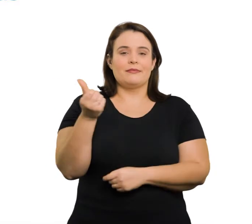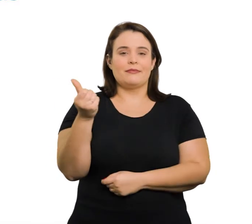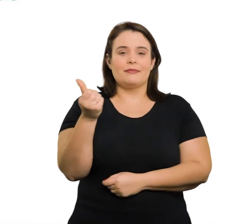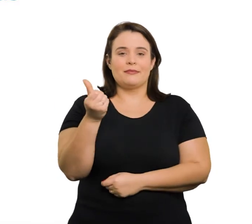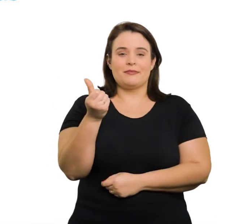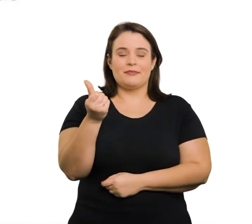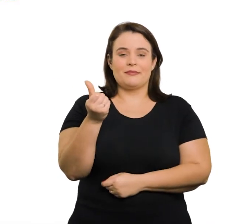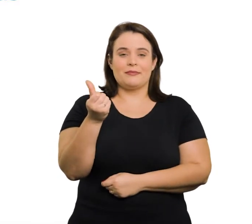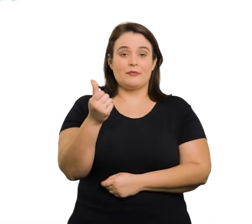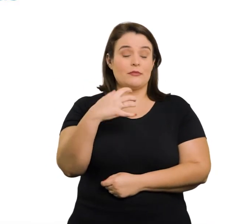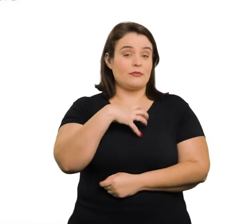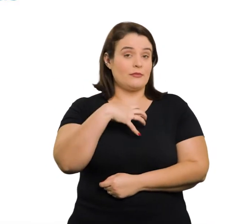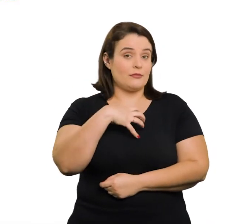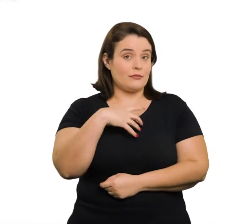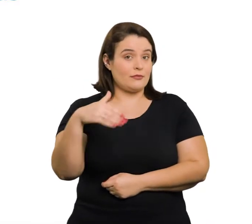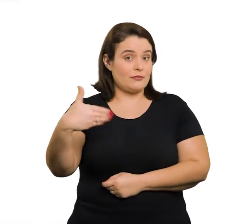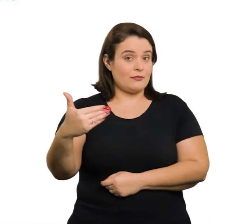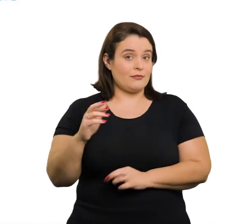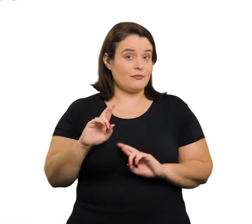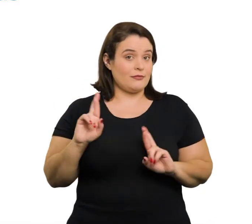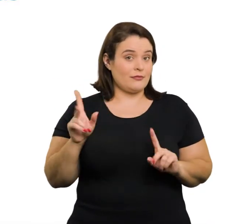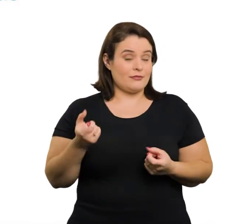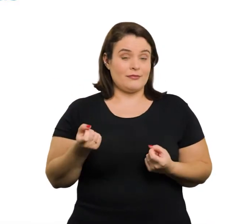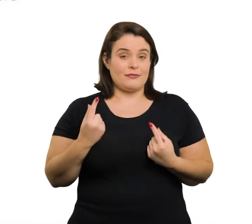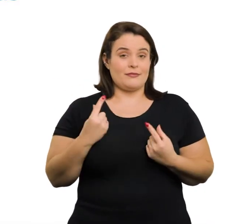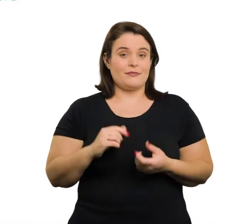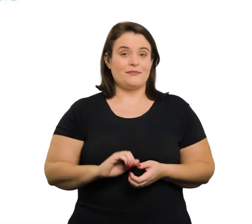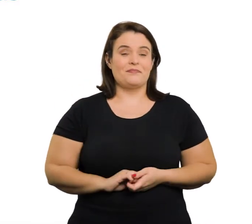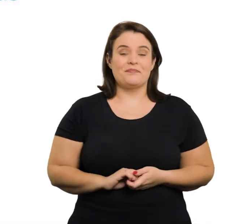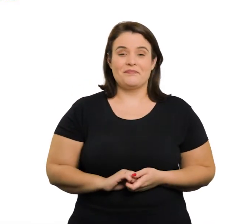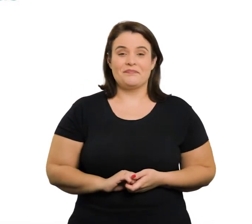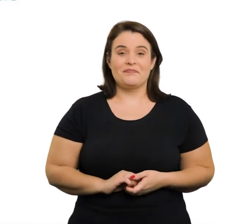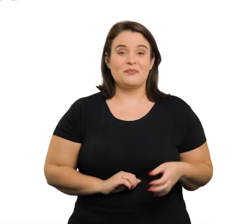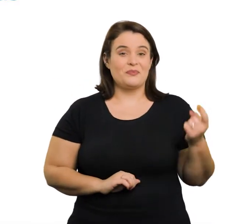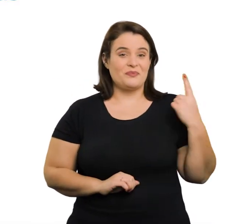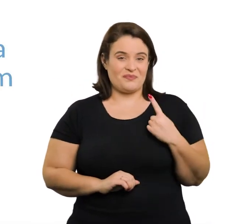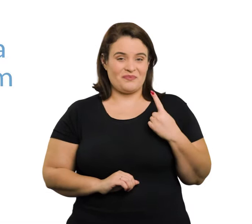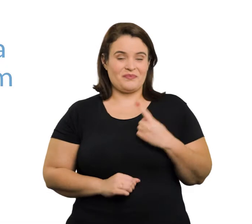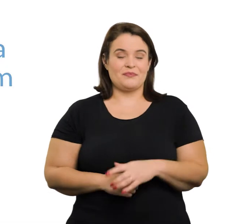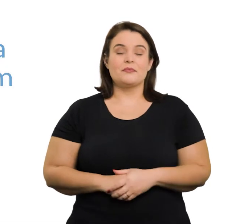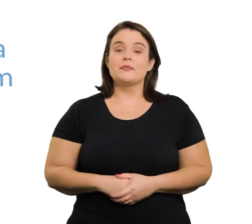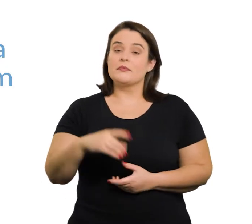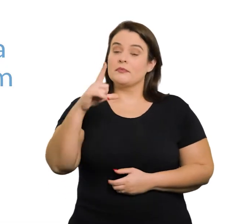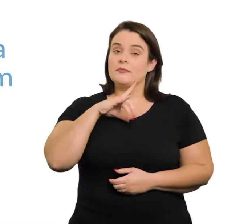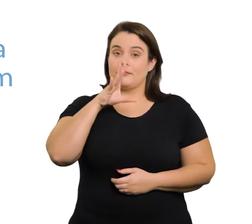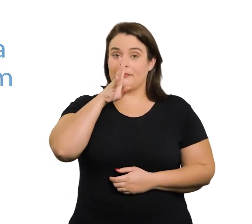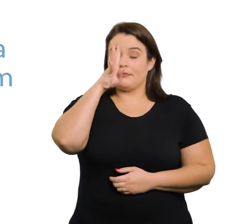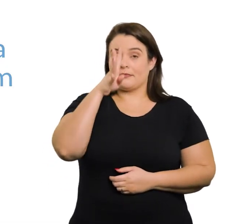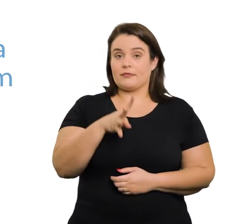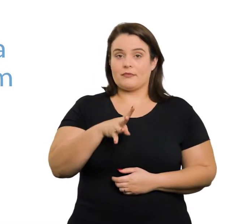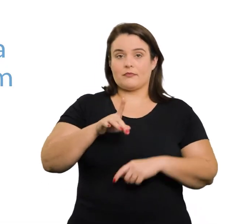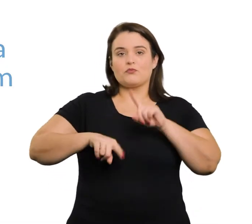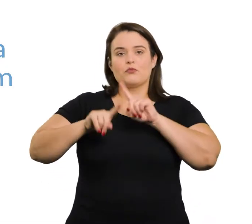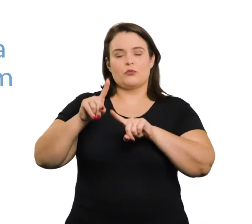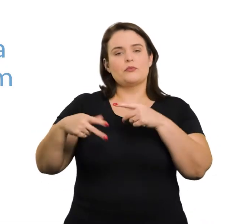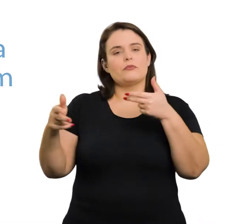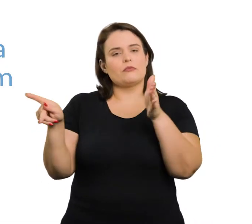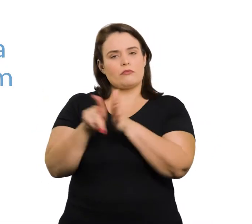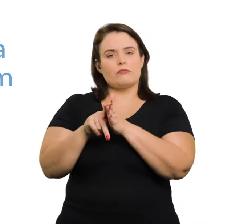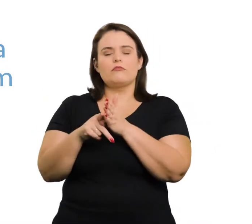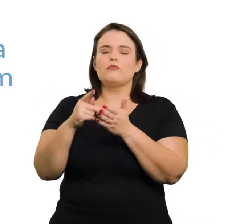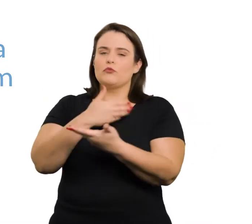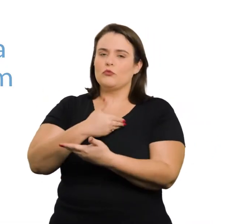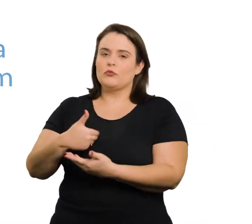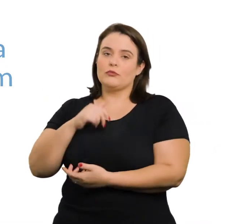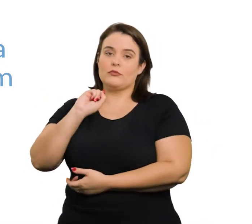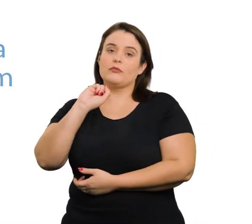conforme o seu anexo 6º, as seguintes situações atípicas. 1. Onde houver interferências de